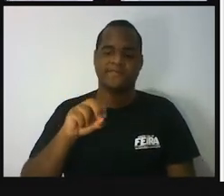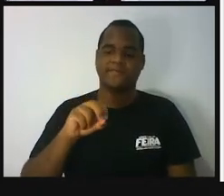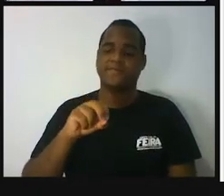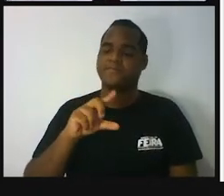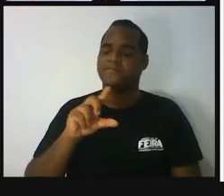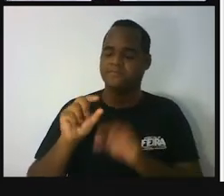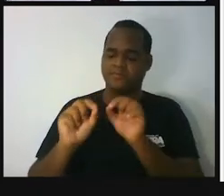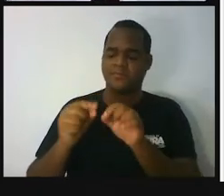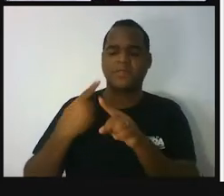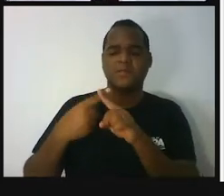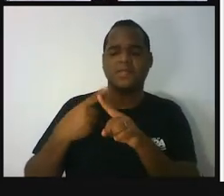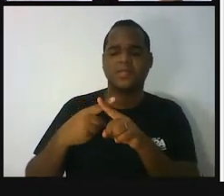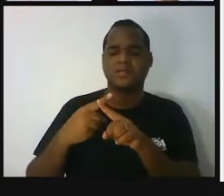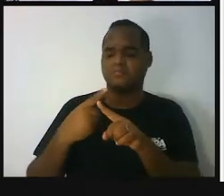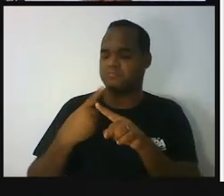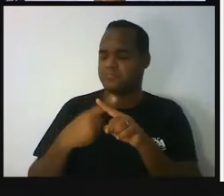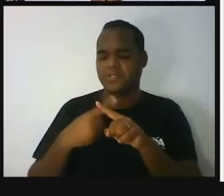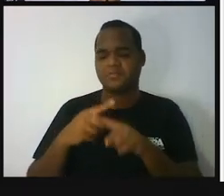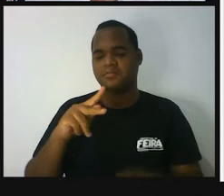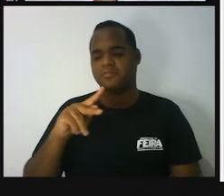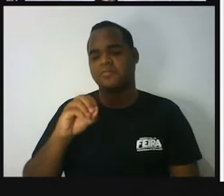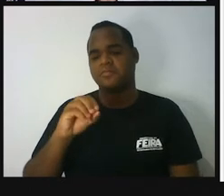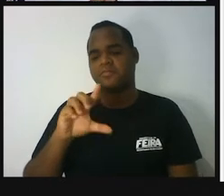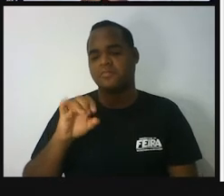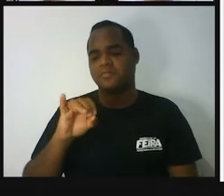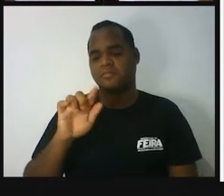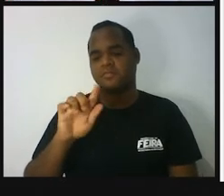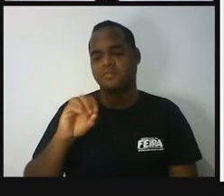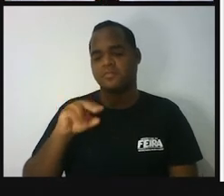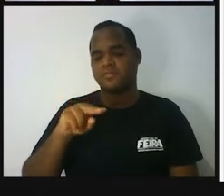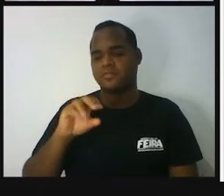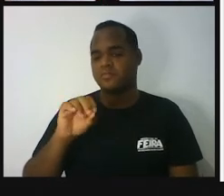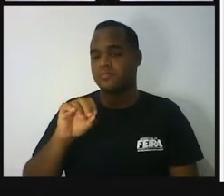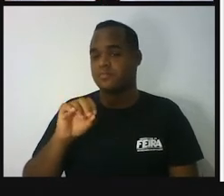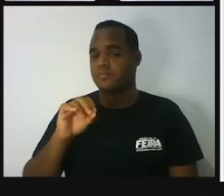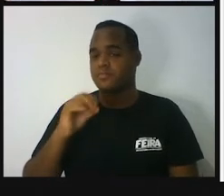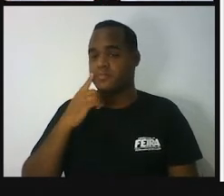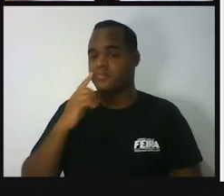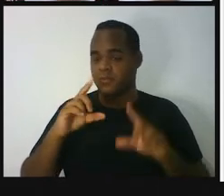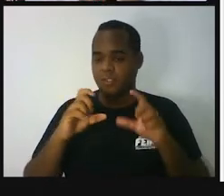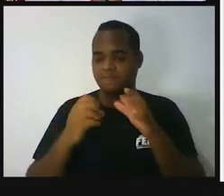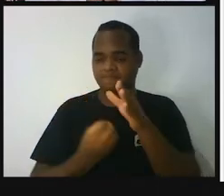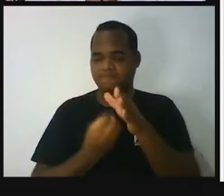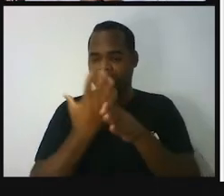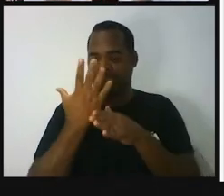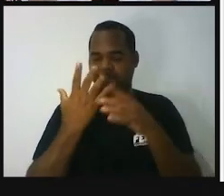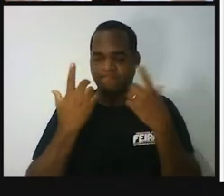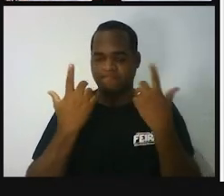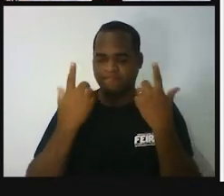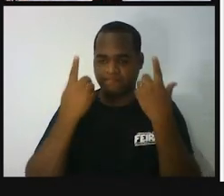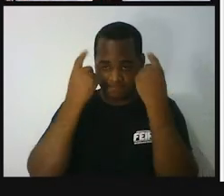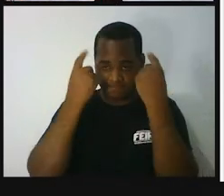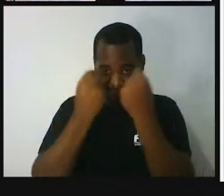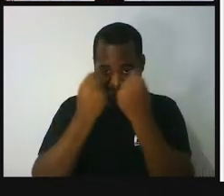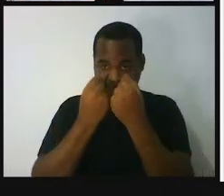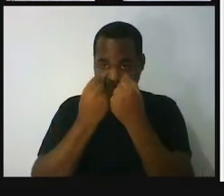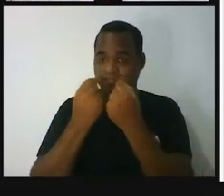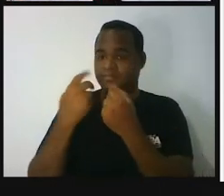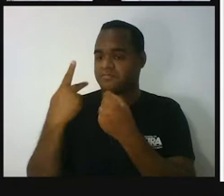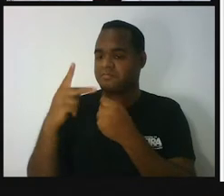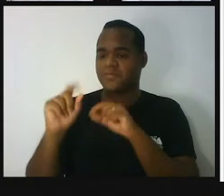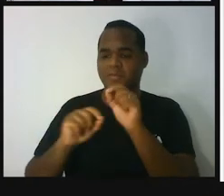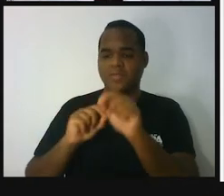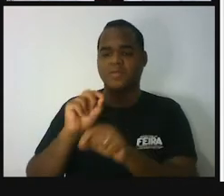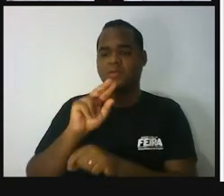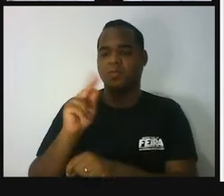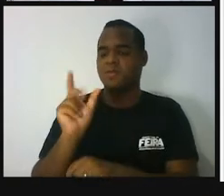que polígono? A formação vinda lá de origem grega da palavra polígono, dá para a gente